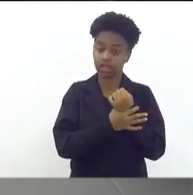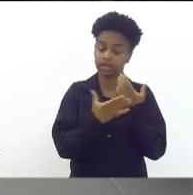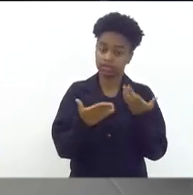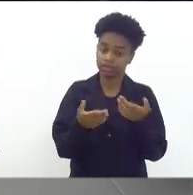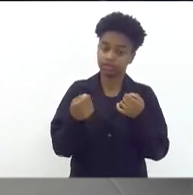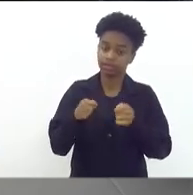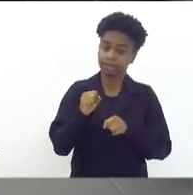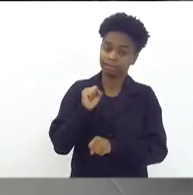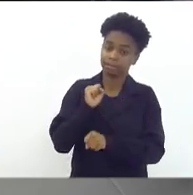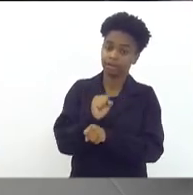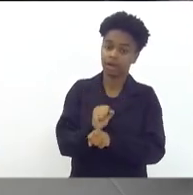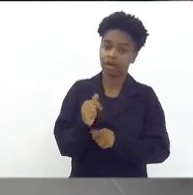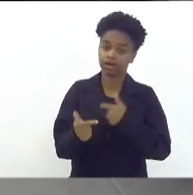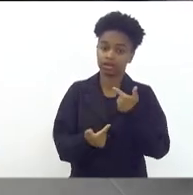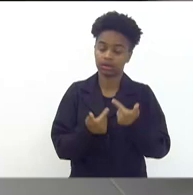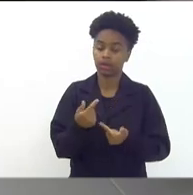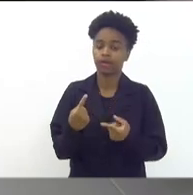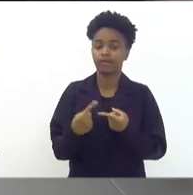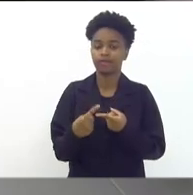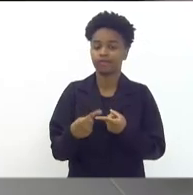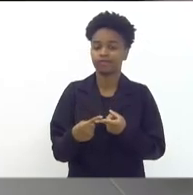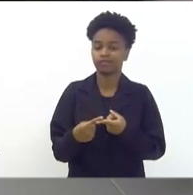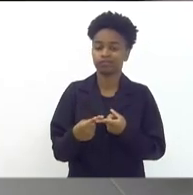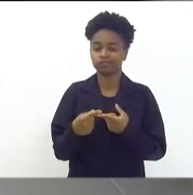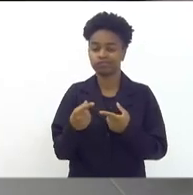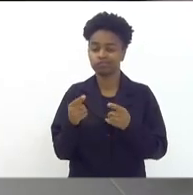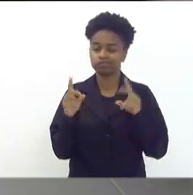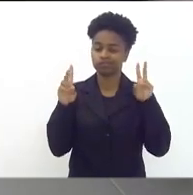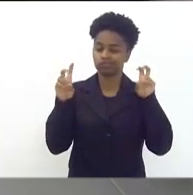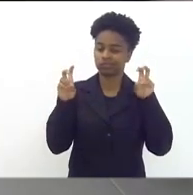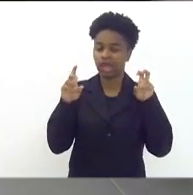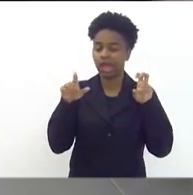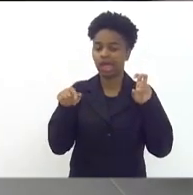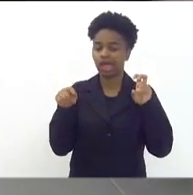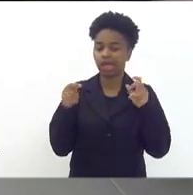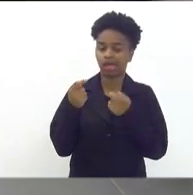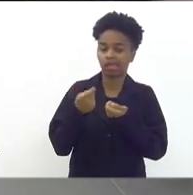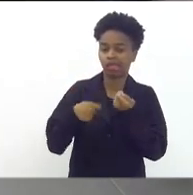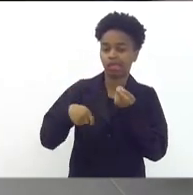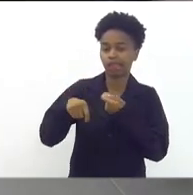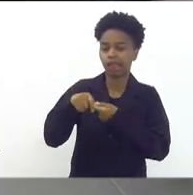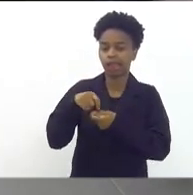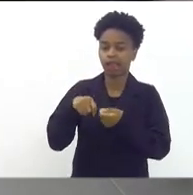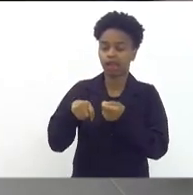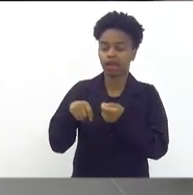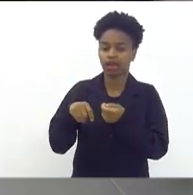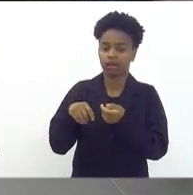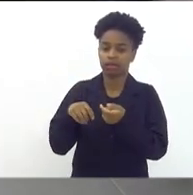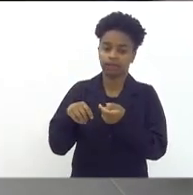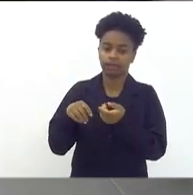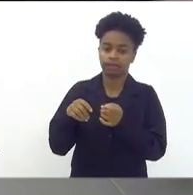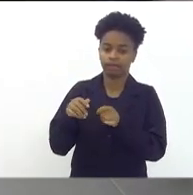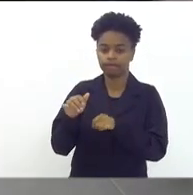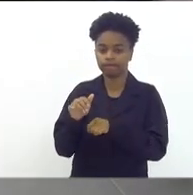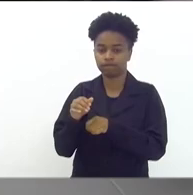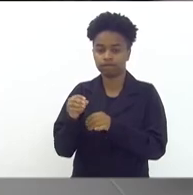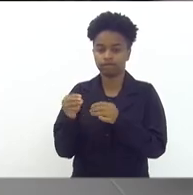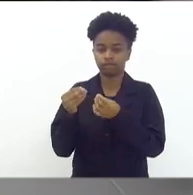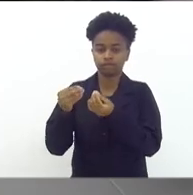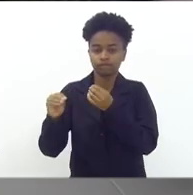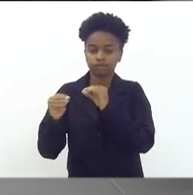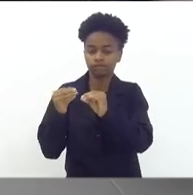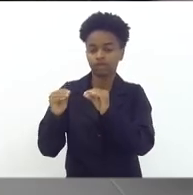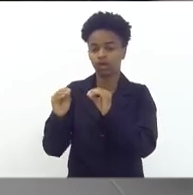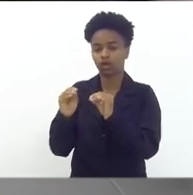que em tese seria uma manipulação no medidor então se há uma manipulação no